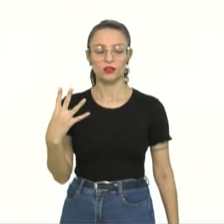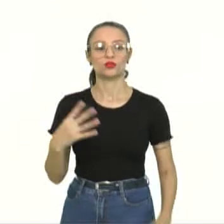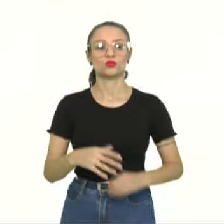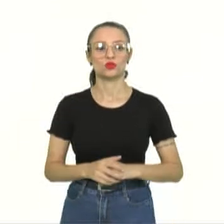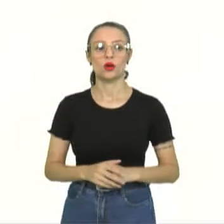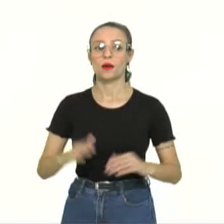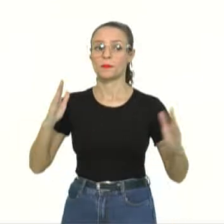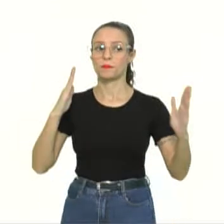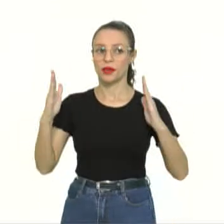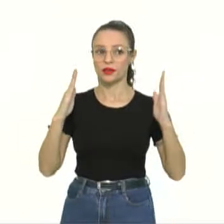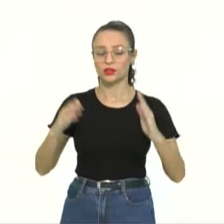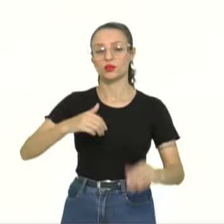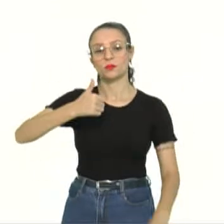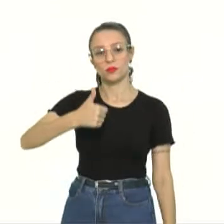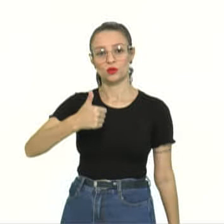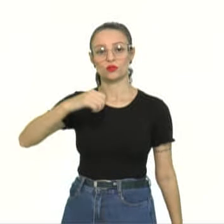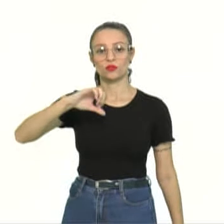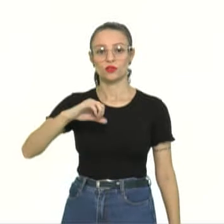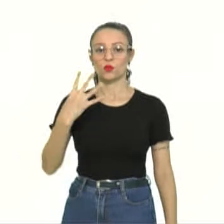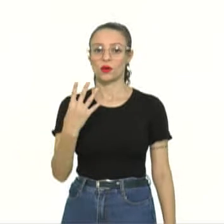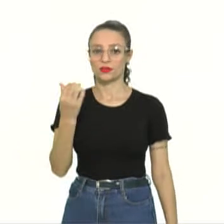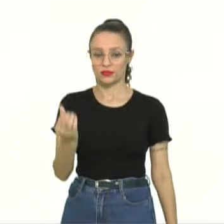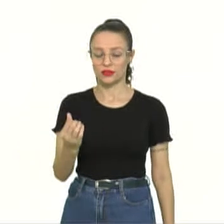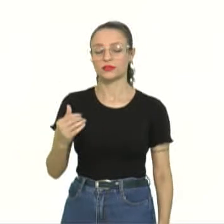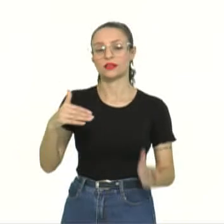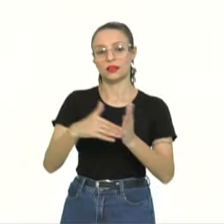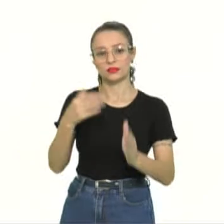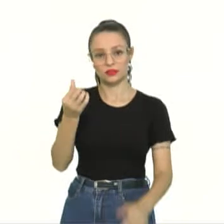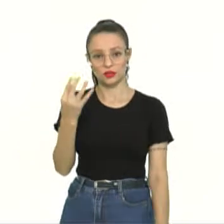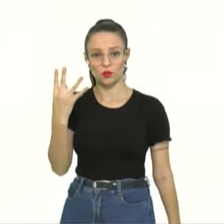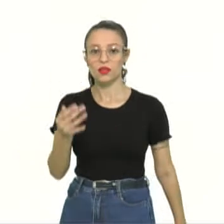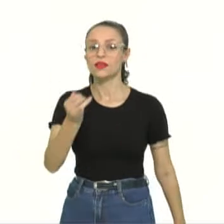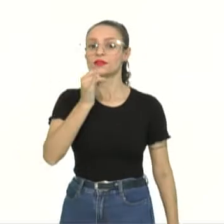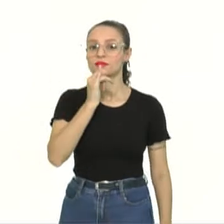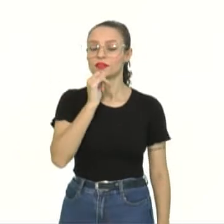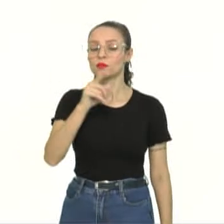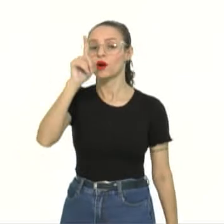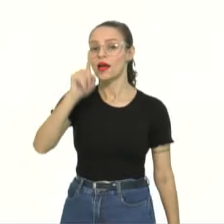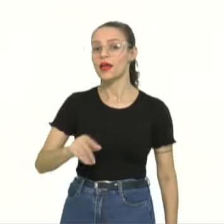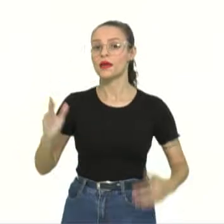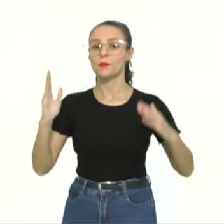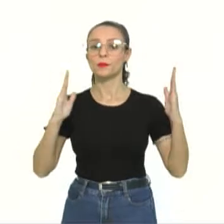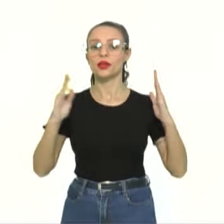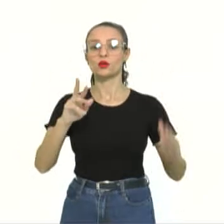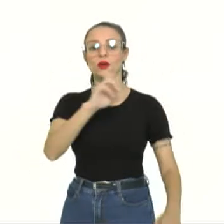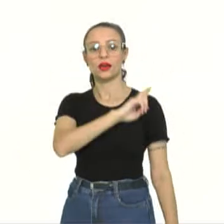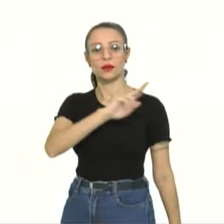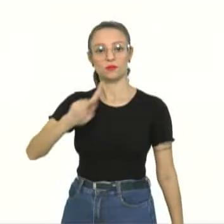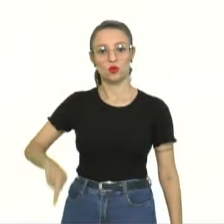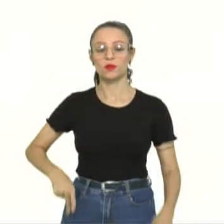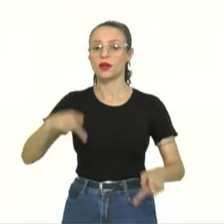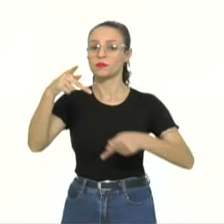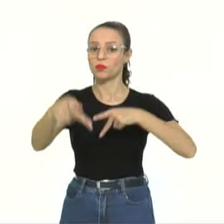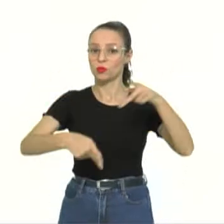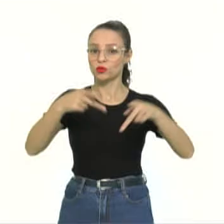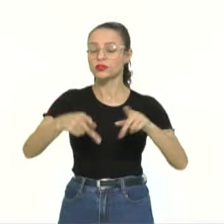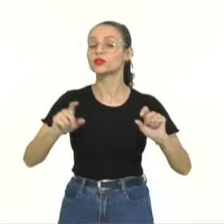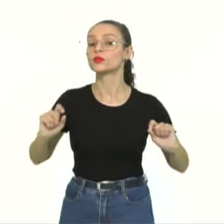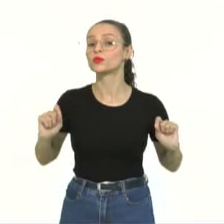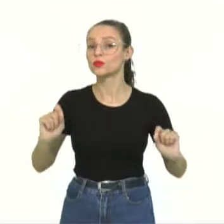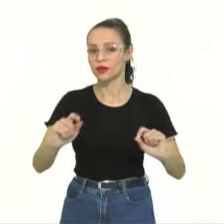o período de 1946 E 64 por exemplo é conhecido como República populista